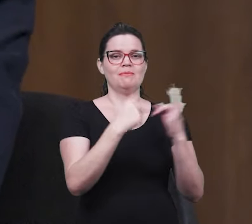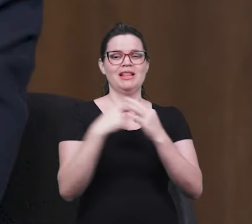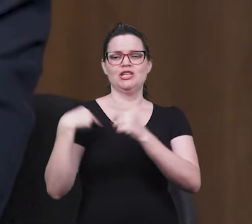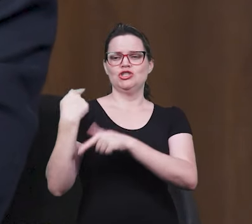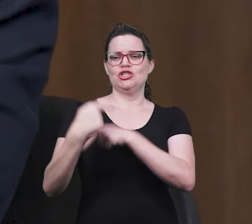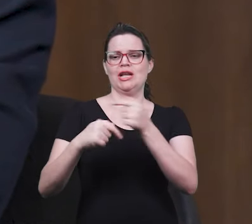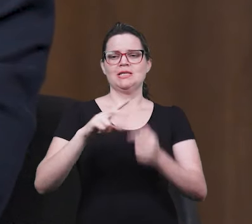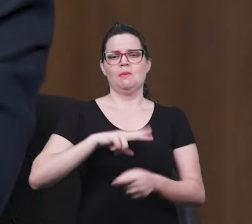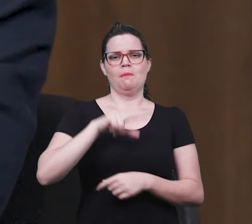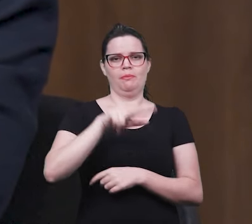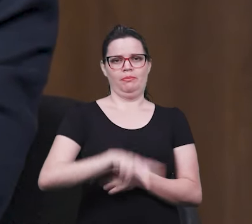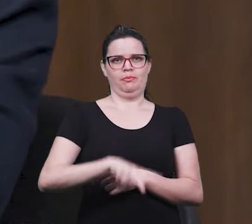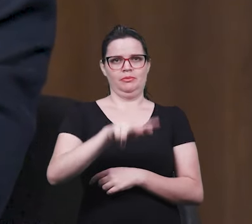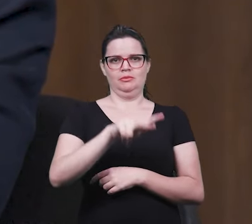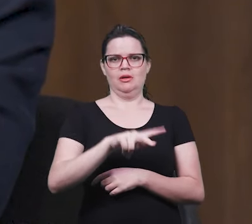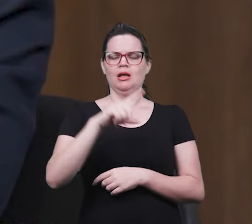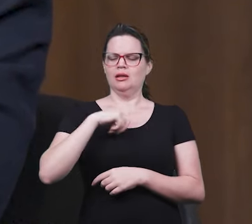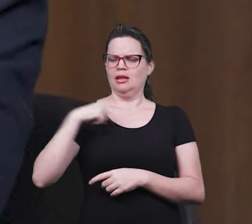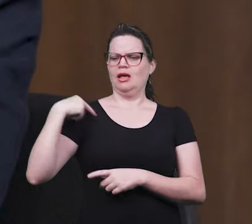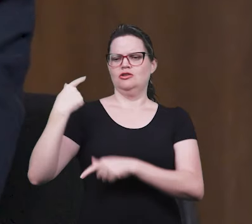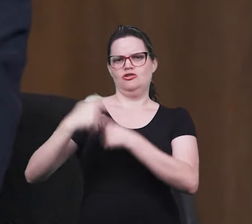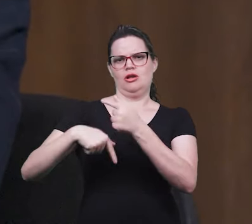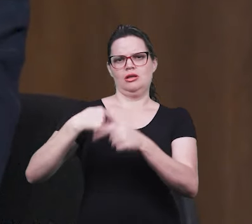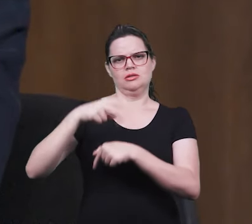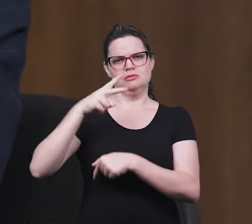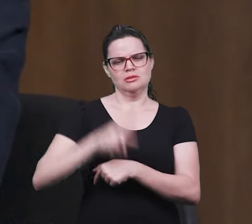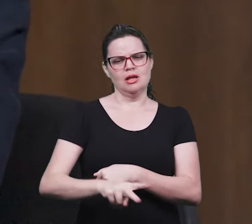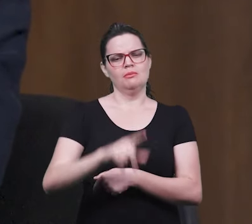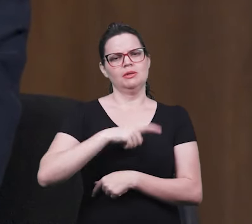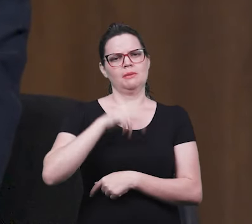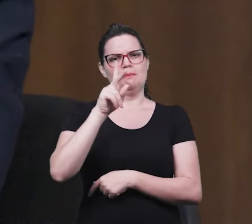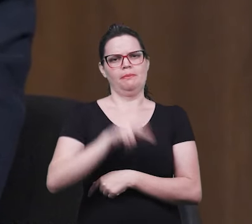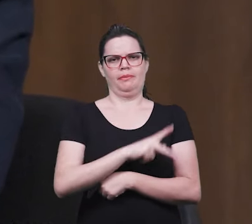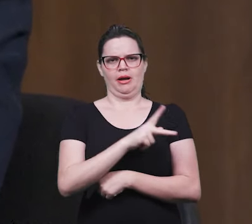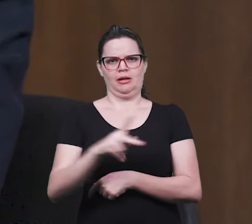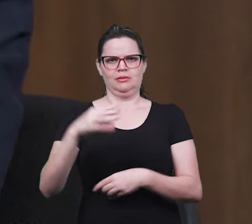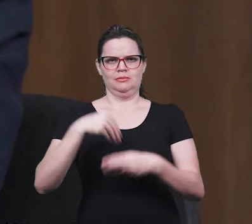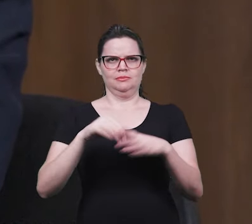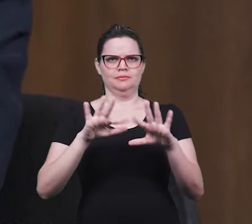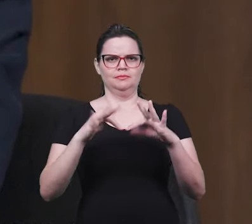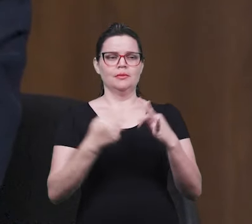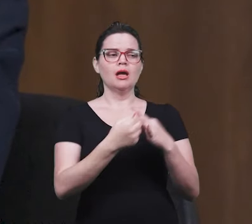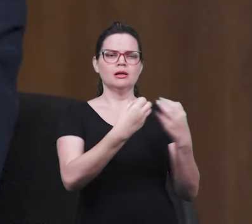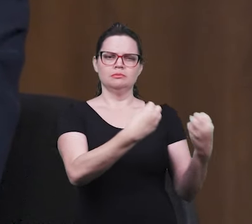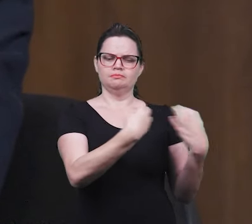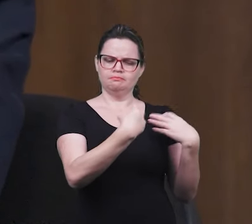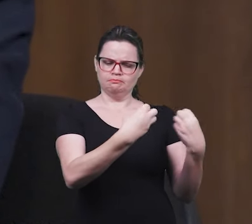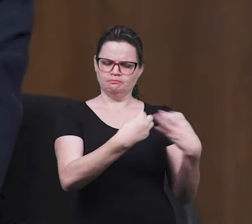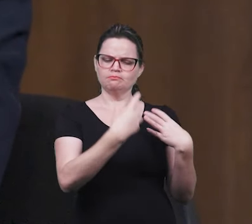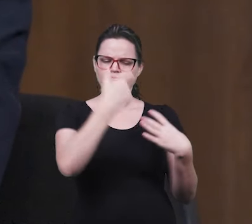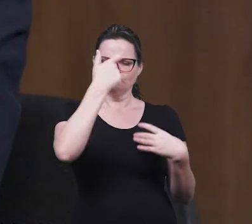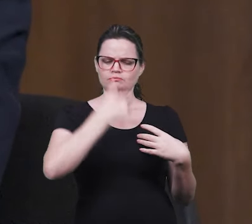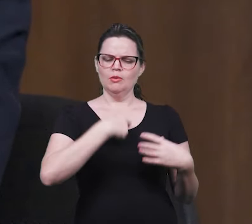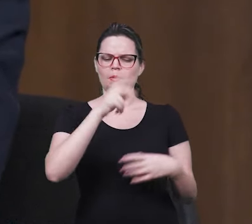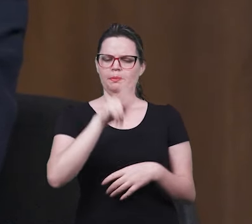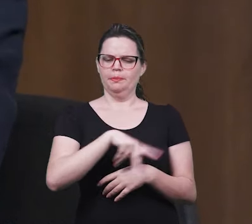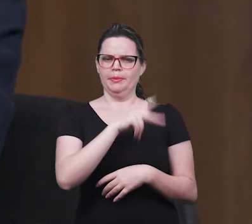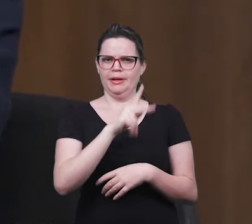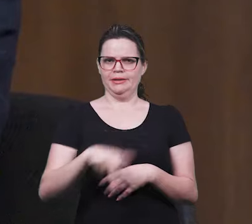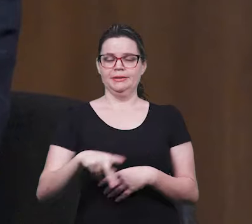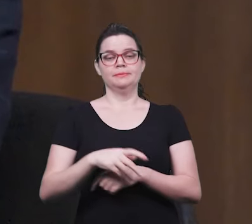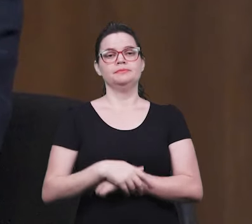tinha uma tradição de padre na família e tal. E ele queria que eu fosse padre. Então eu,